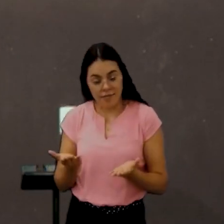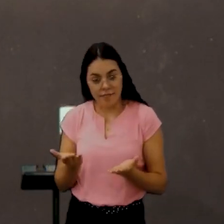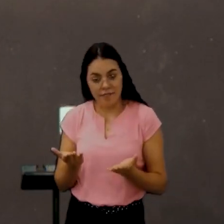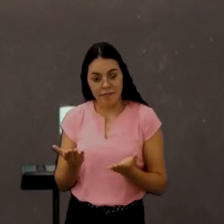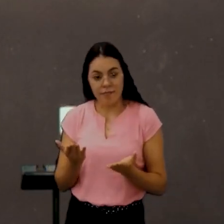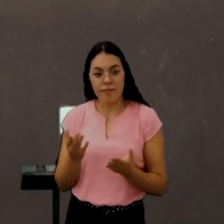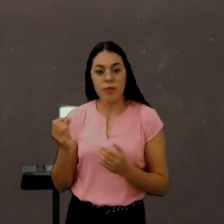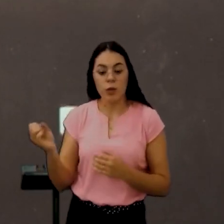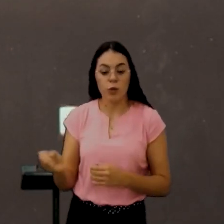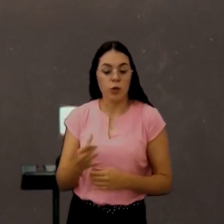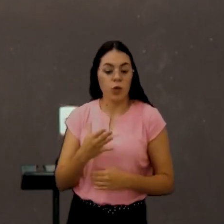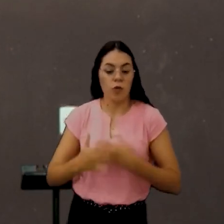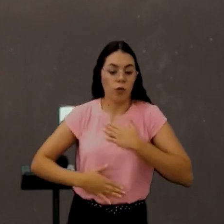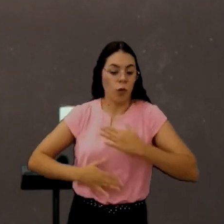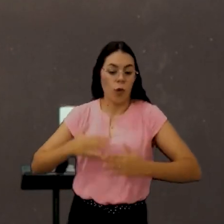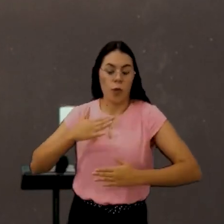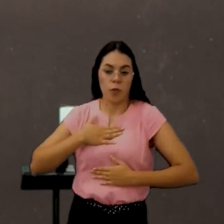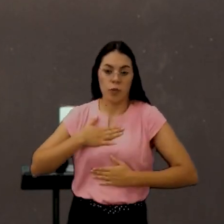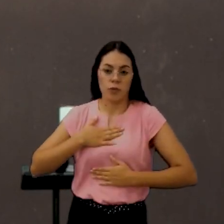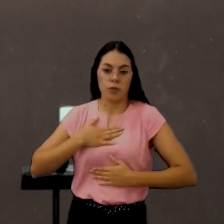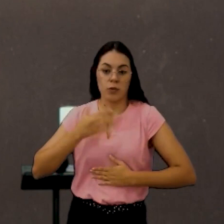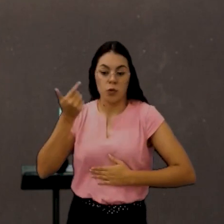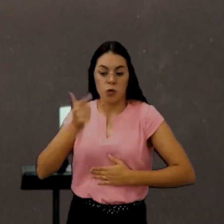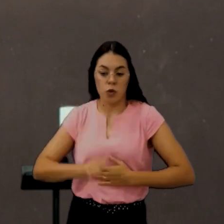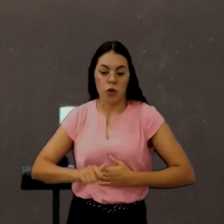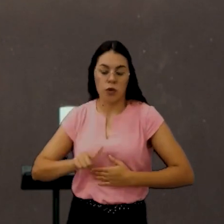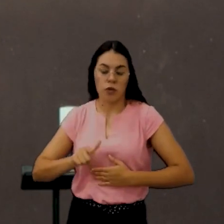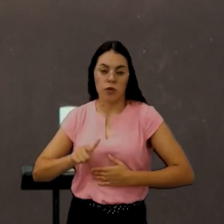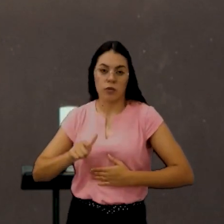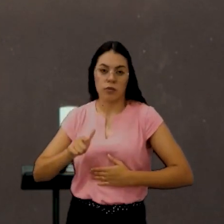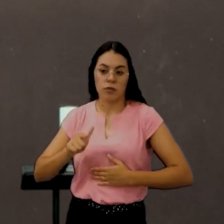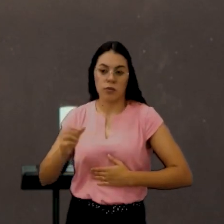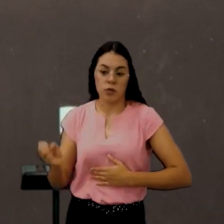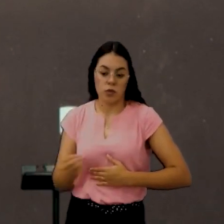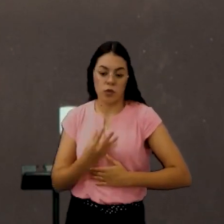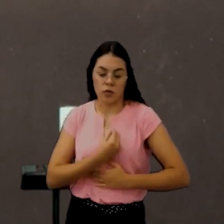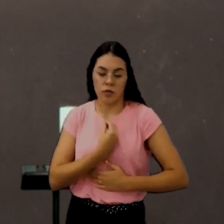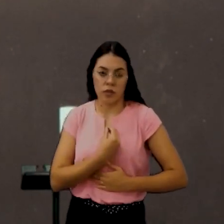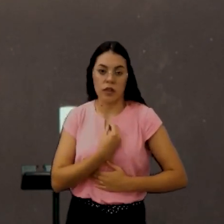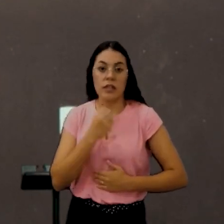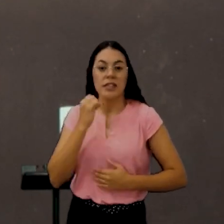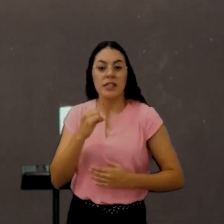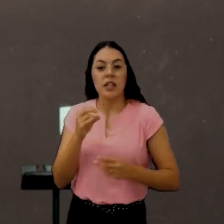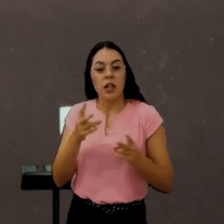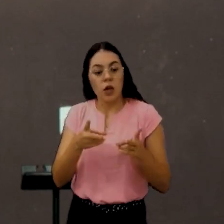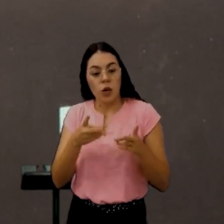por um novo corpo, por uma nova habitação. Se